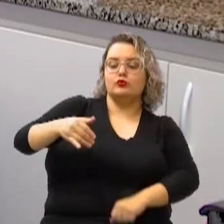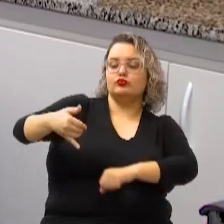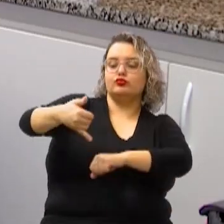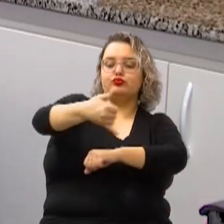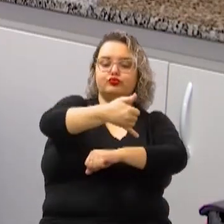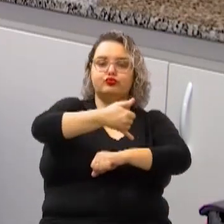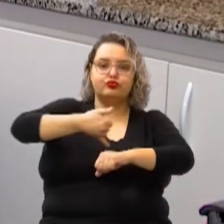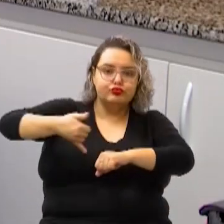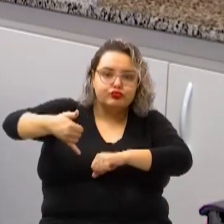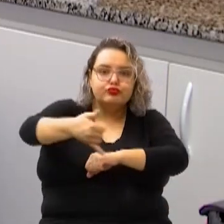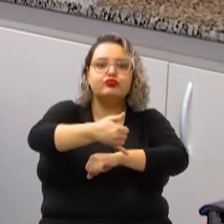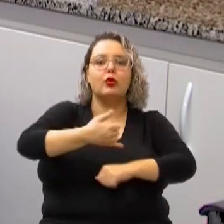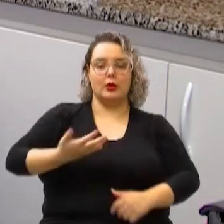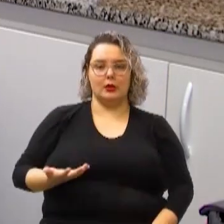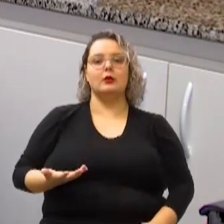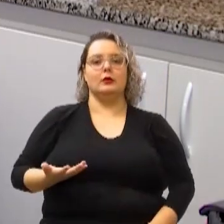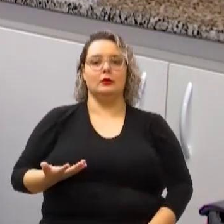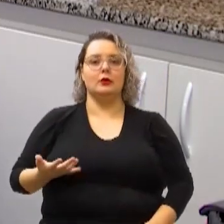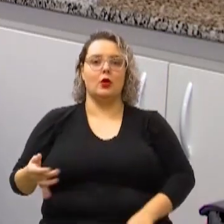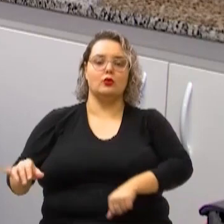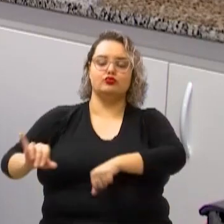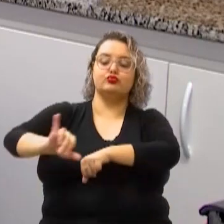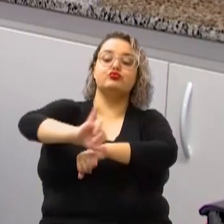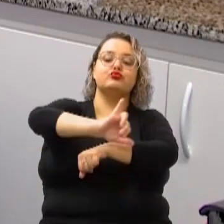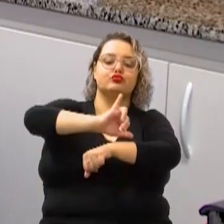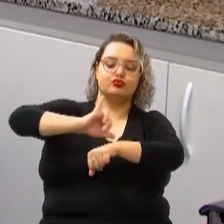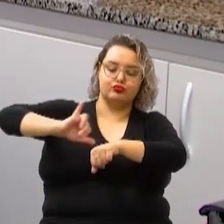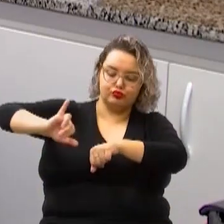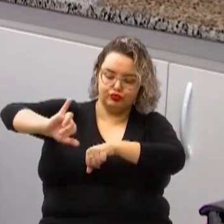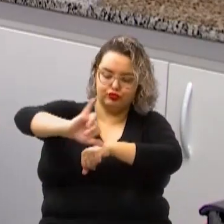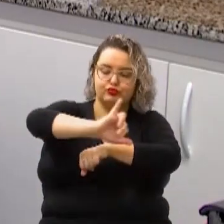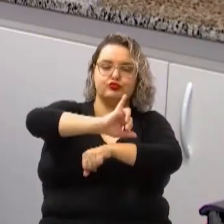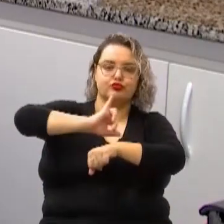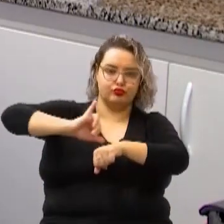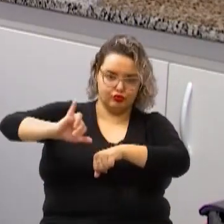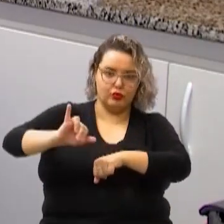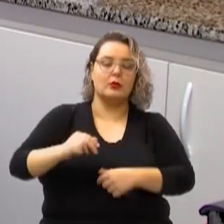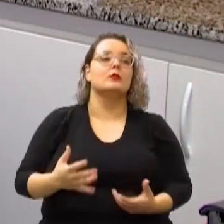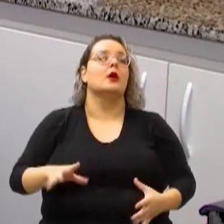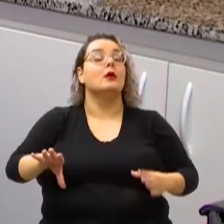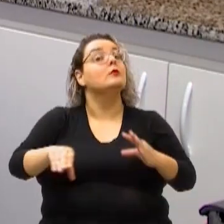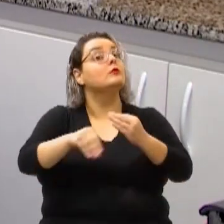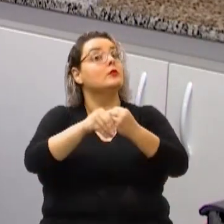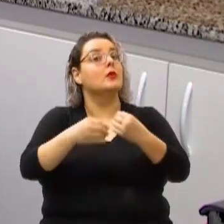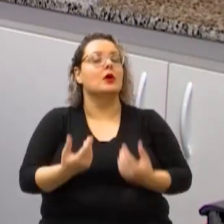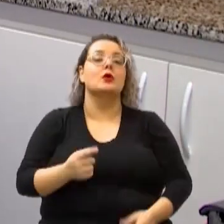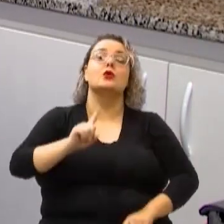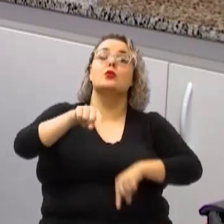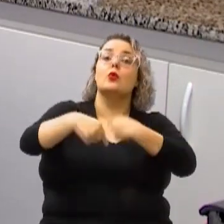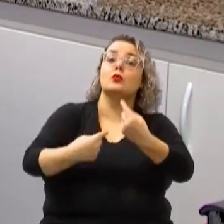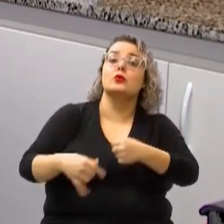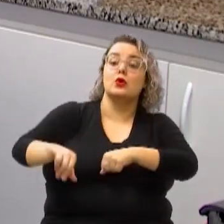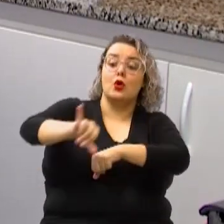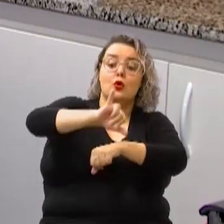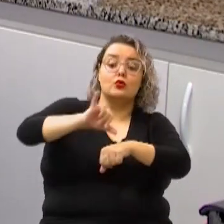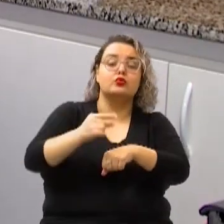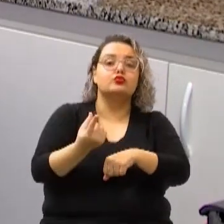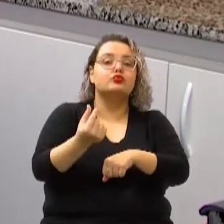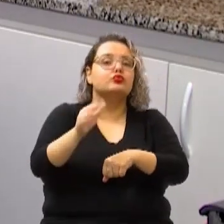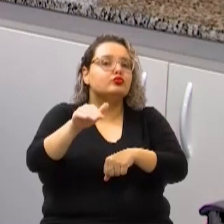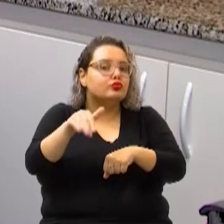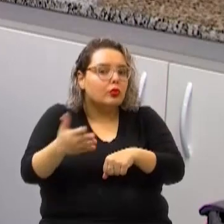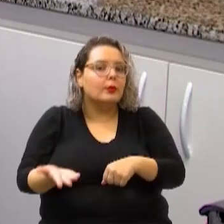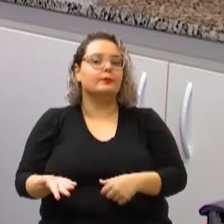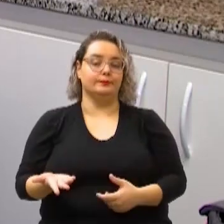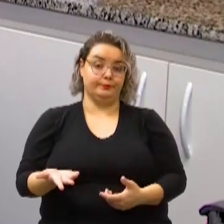óleos, temos óleos com valor agregado, onde são caros, né? E valores que são um pouco mais baratos, e óleos que são